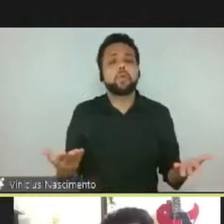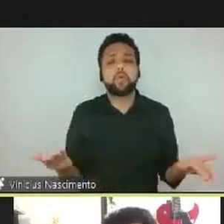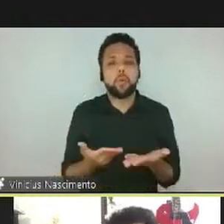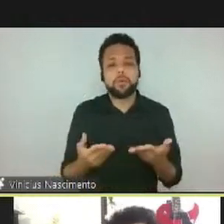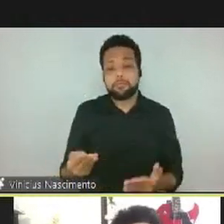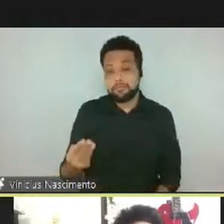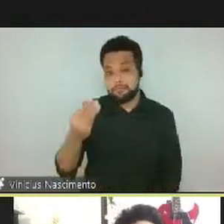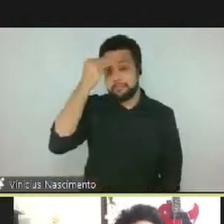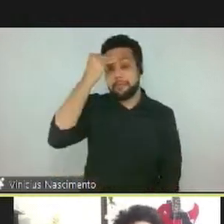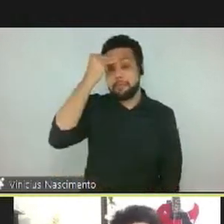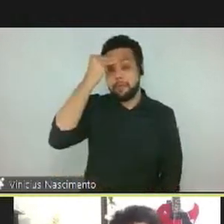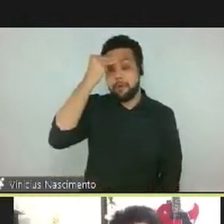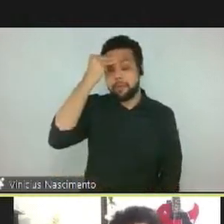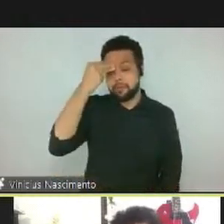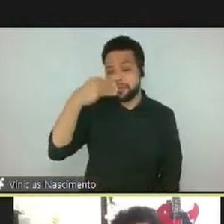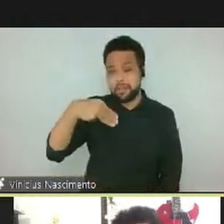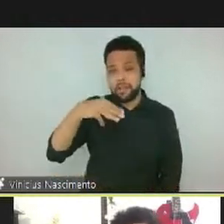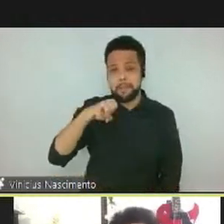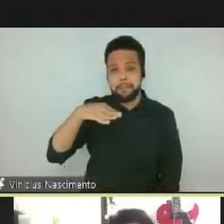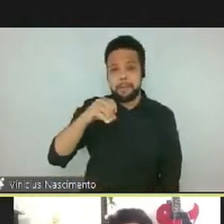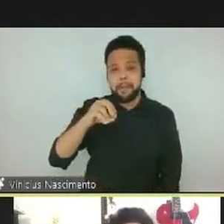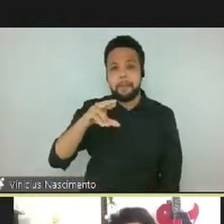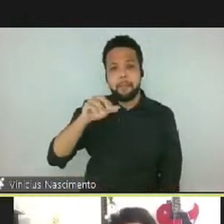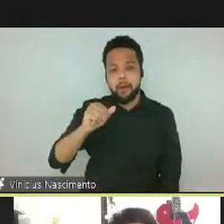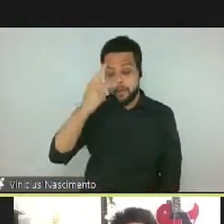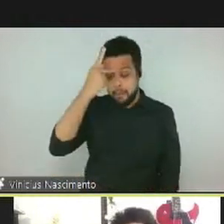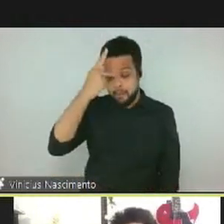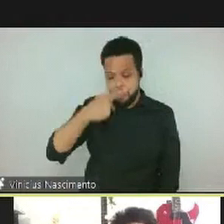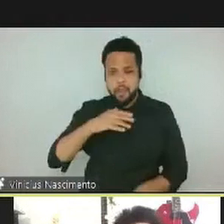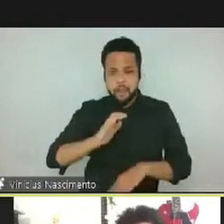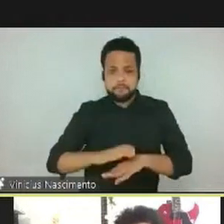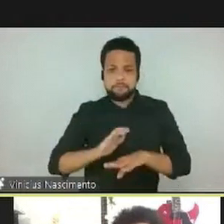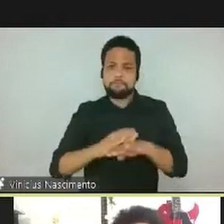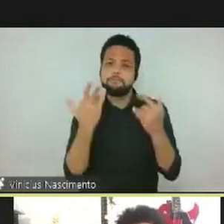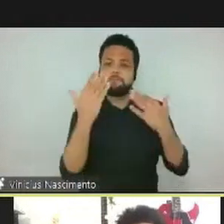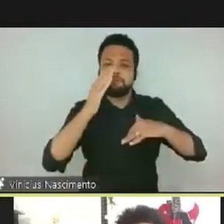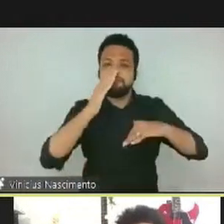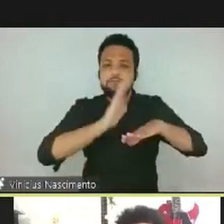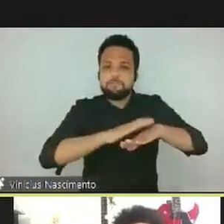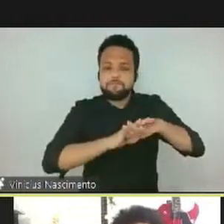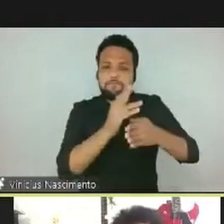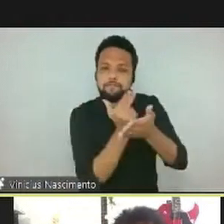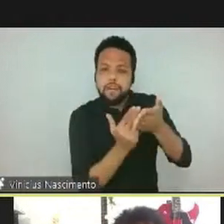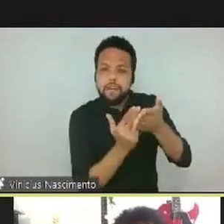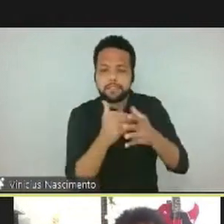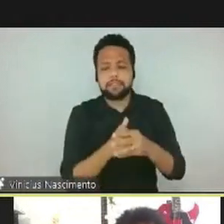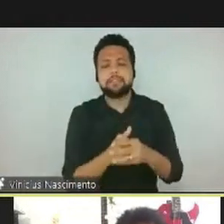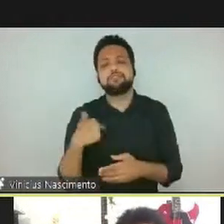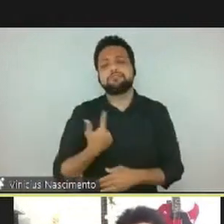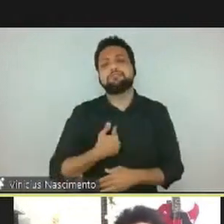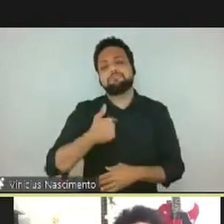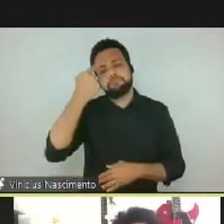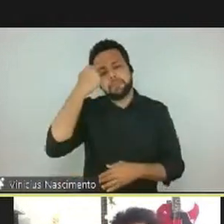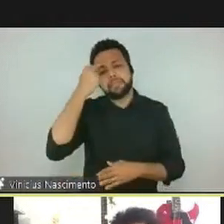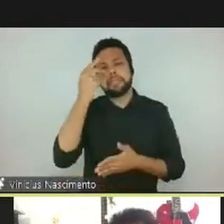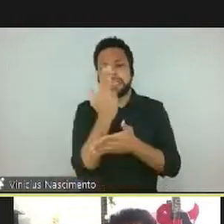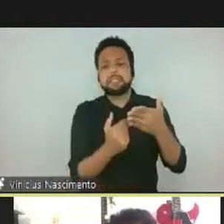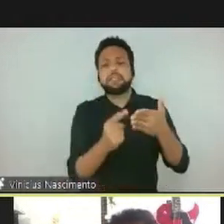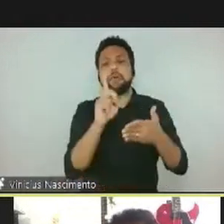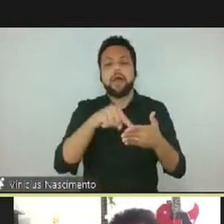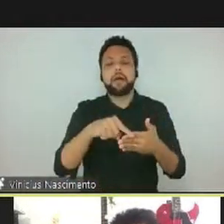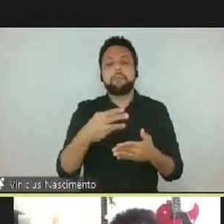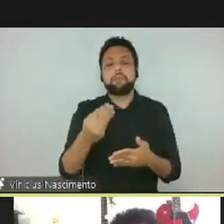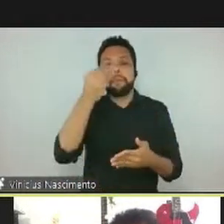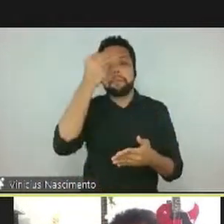desse fazer, a memória pessoal, né? Porque a gente pensa no desenho como memória de uma maneira ampla, né? Como um